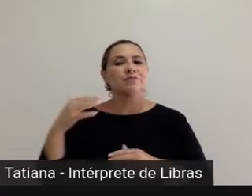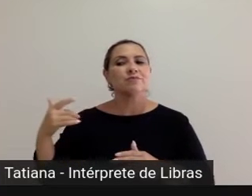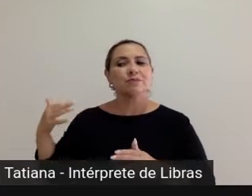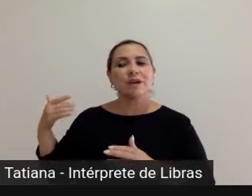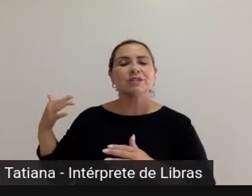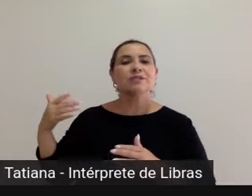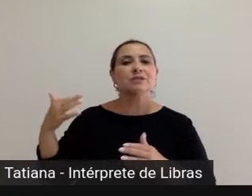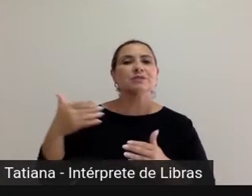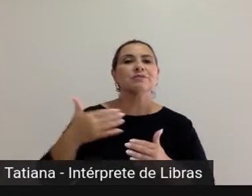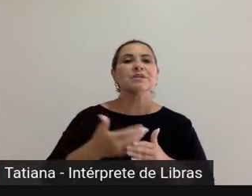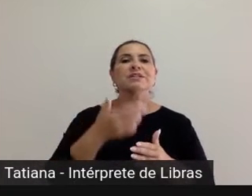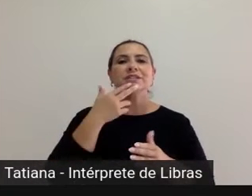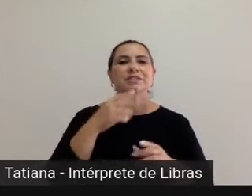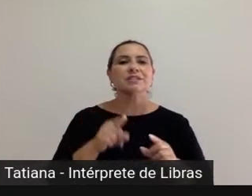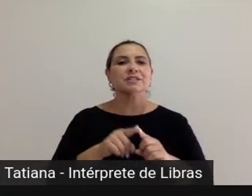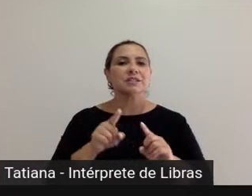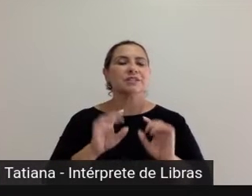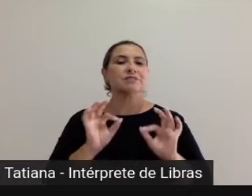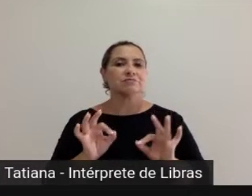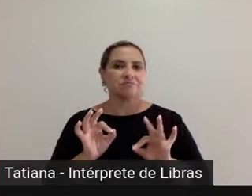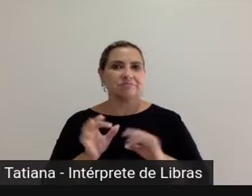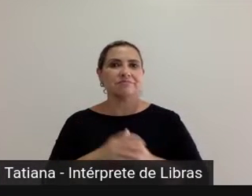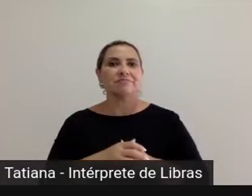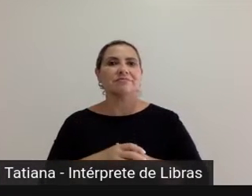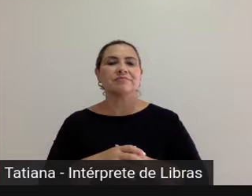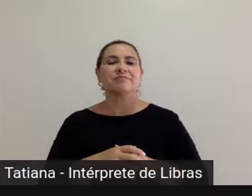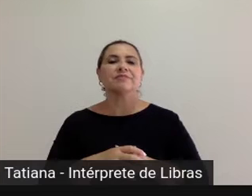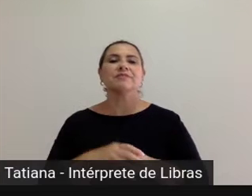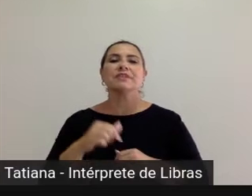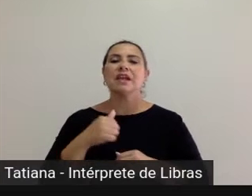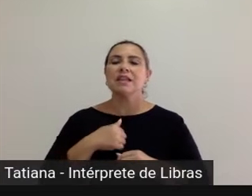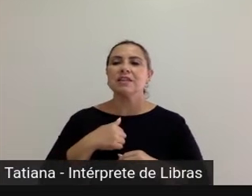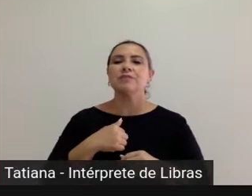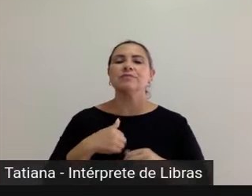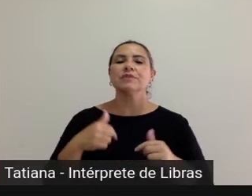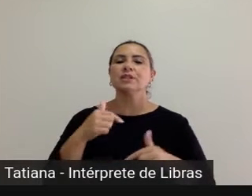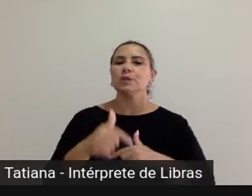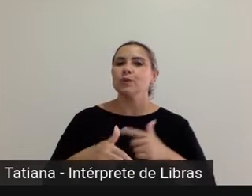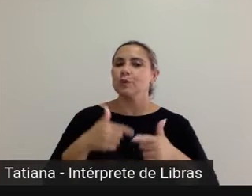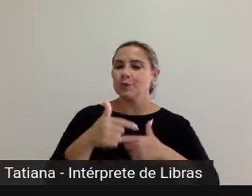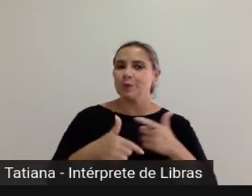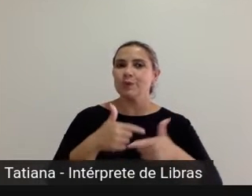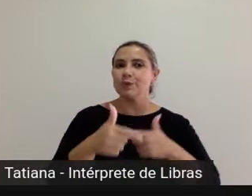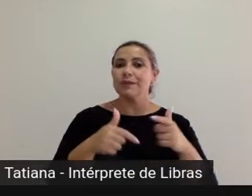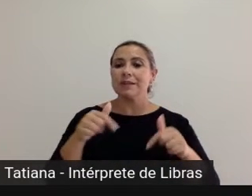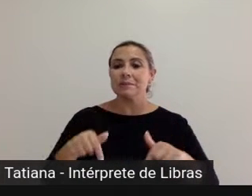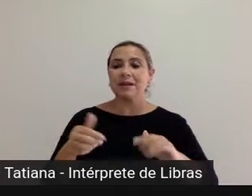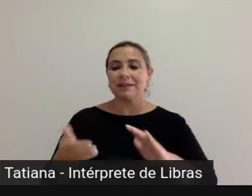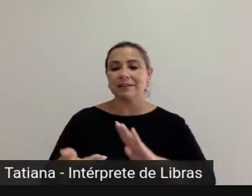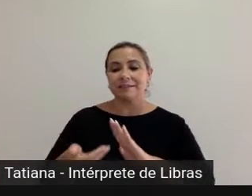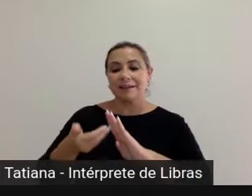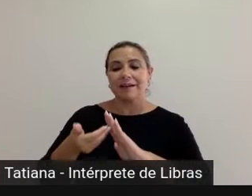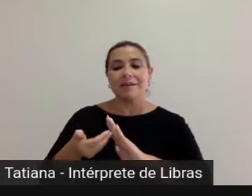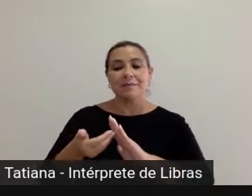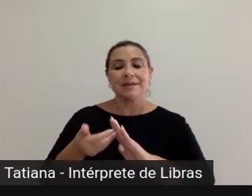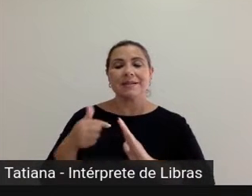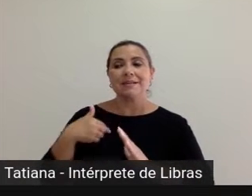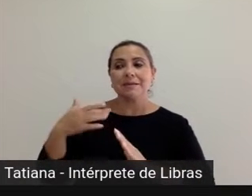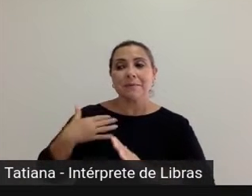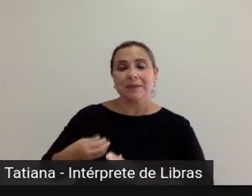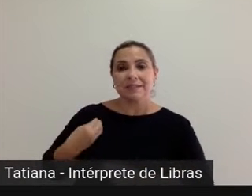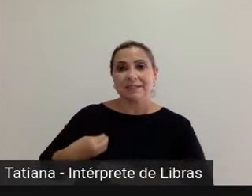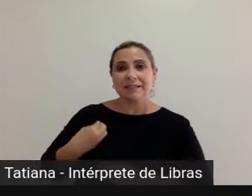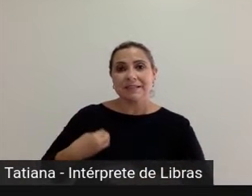são de fato muito afins, né? Então, por exemplo, eu estou trabalhando na Câmara agora, mas em algum momento na minha trajetória